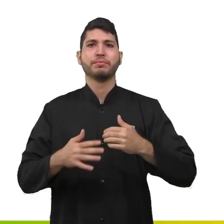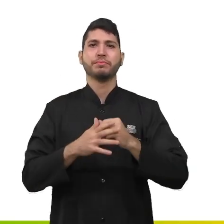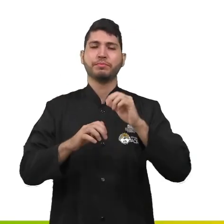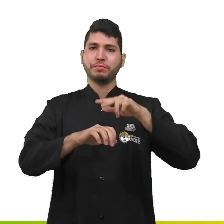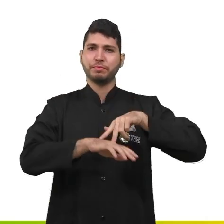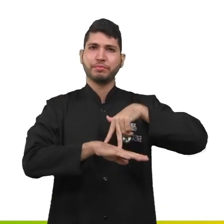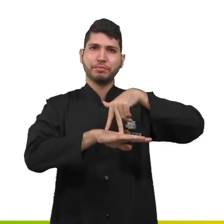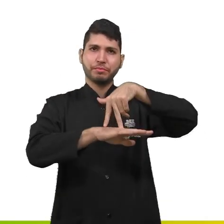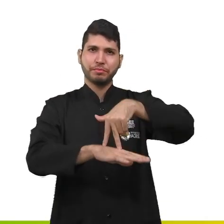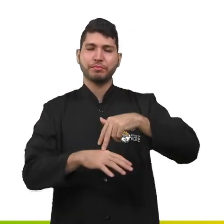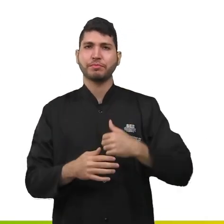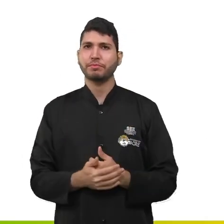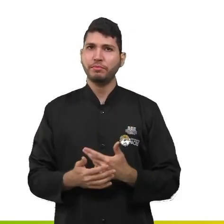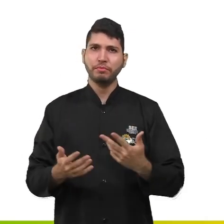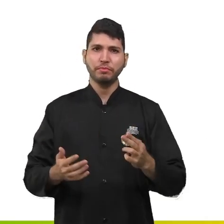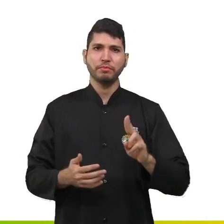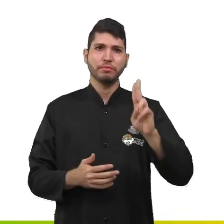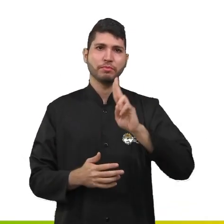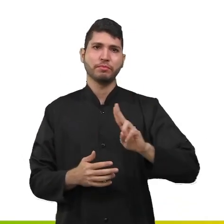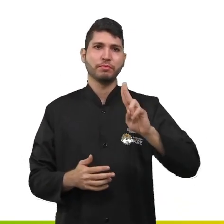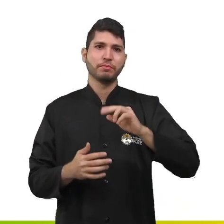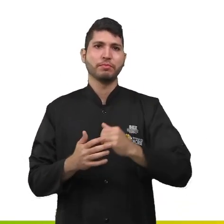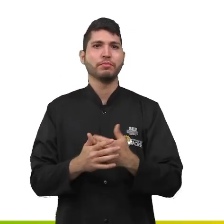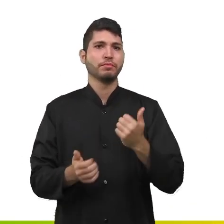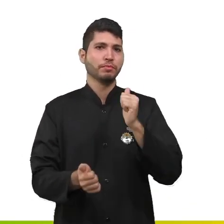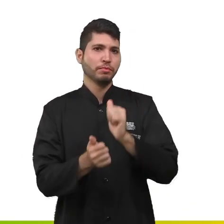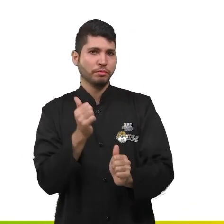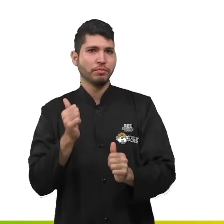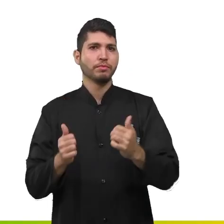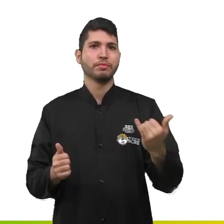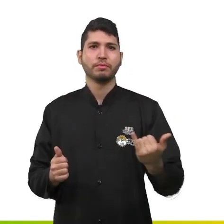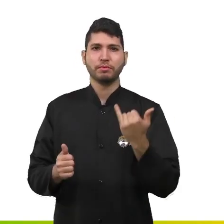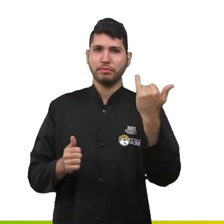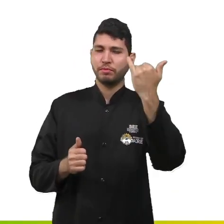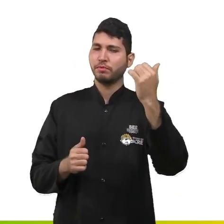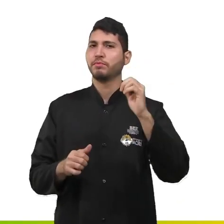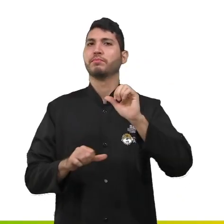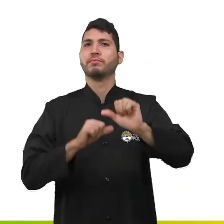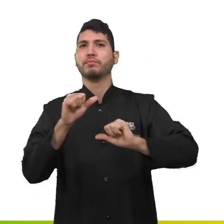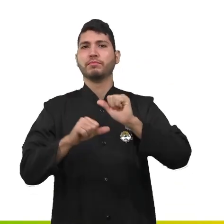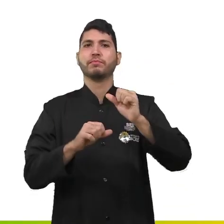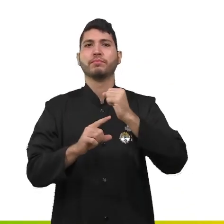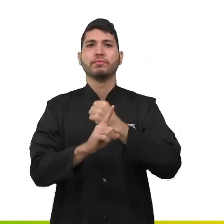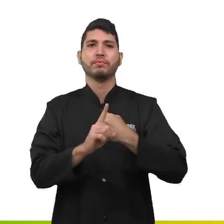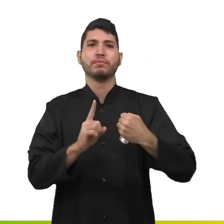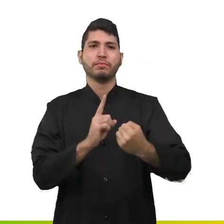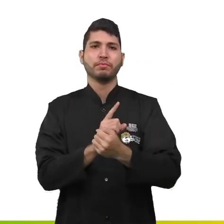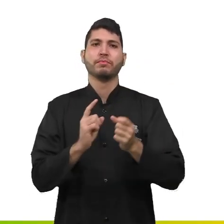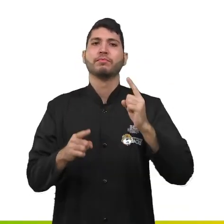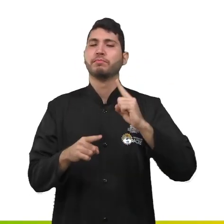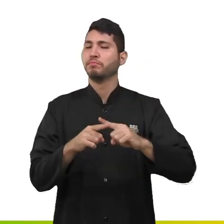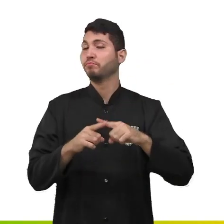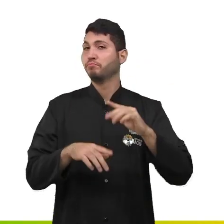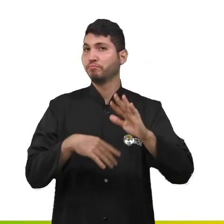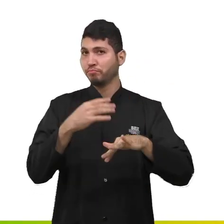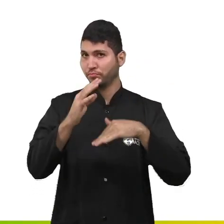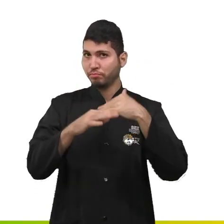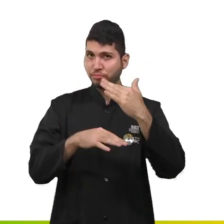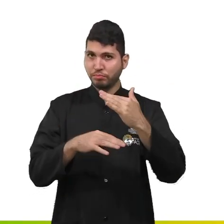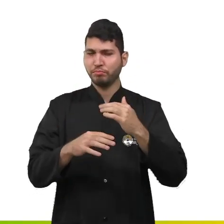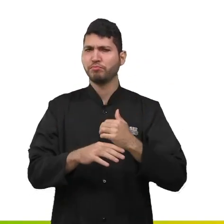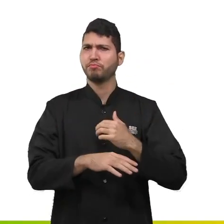tranquilinho? Quais seriam as ferramentas? Ó, temos o esporte como ferramenta de transformação social, porque desenvolve o quê? Aspecto